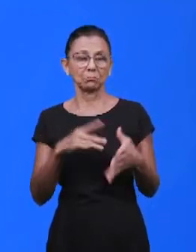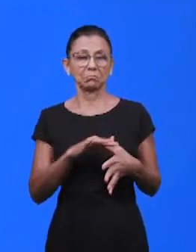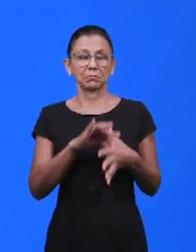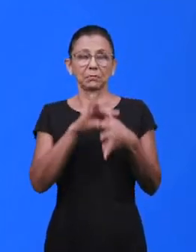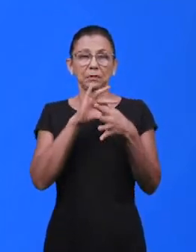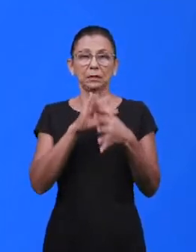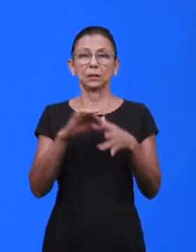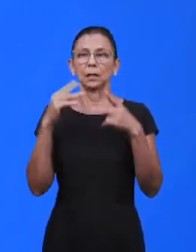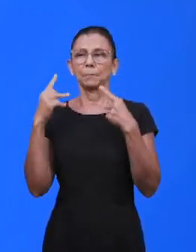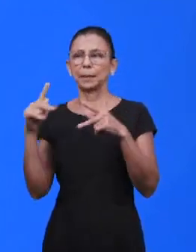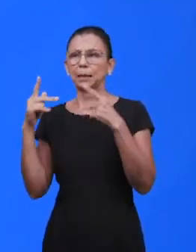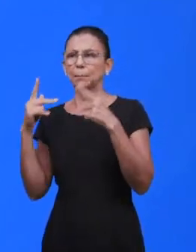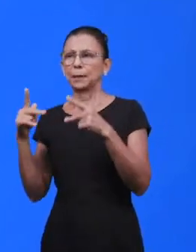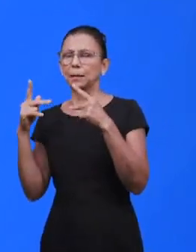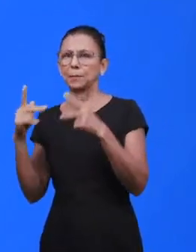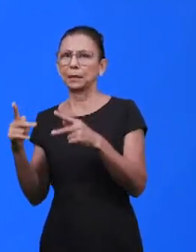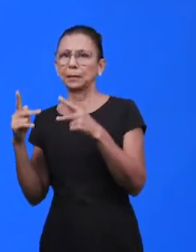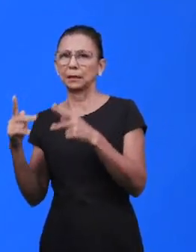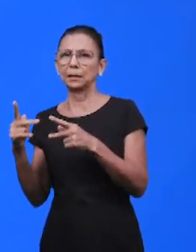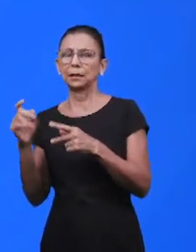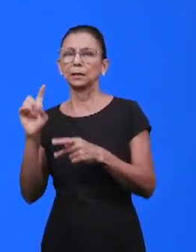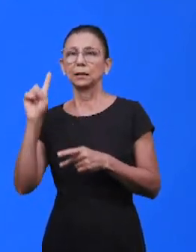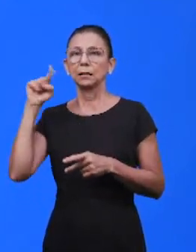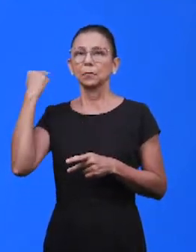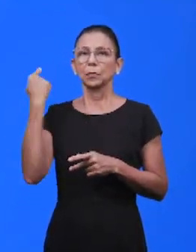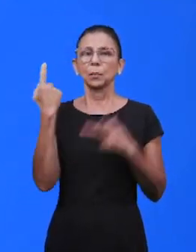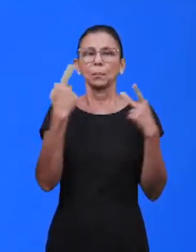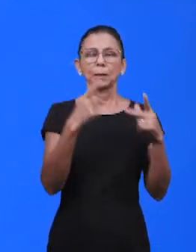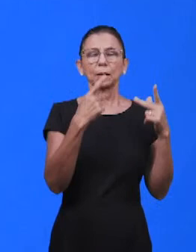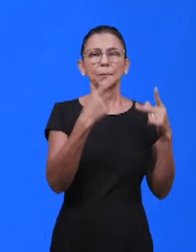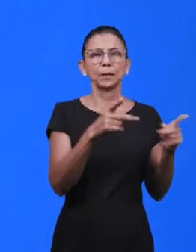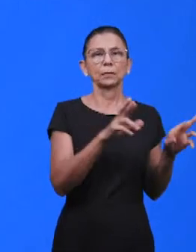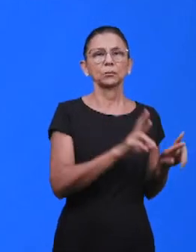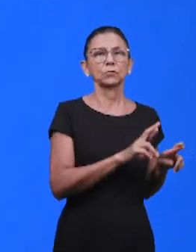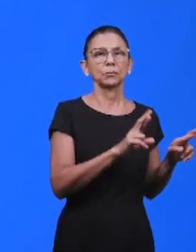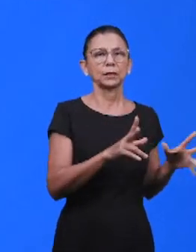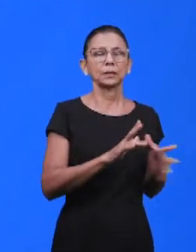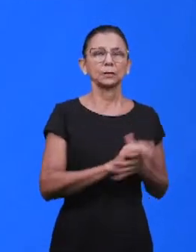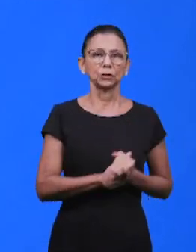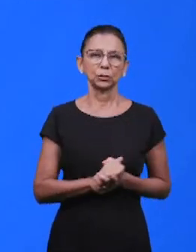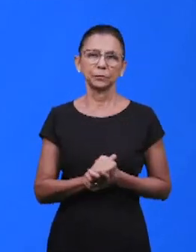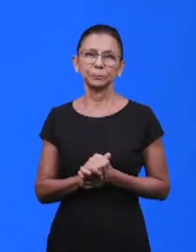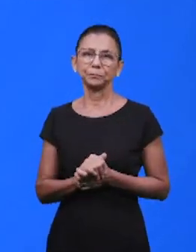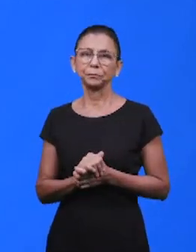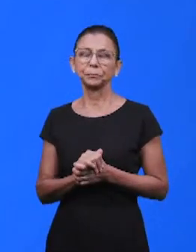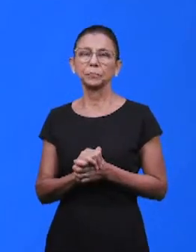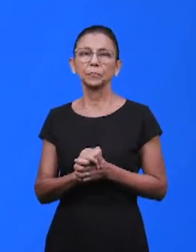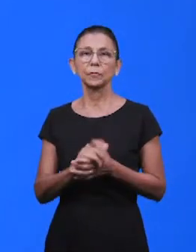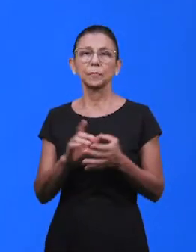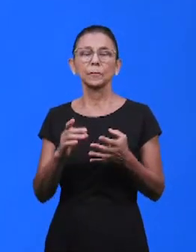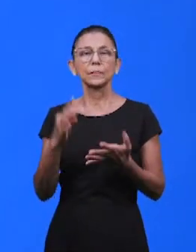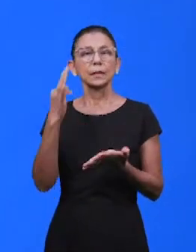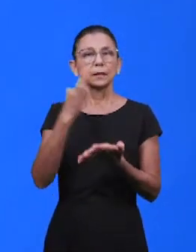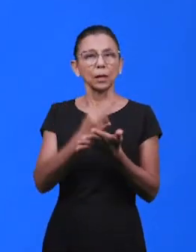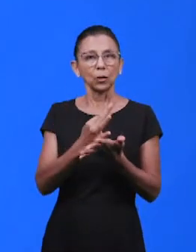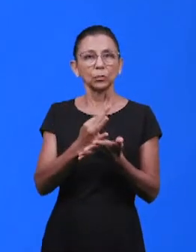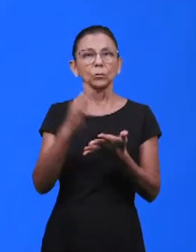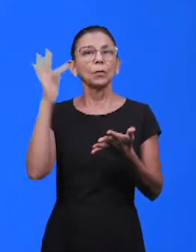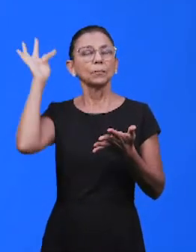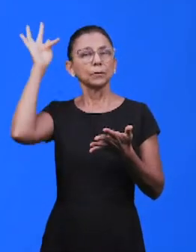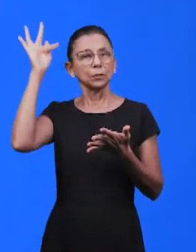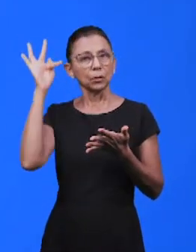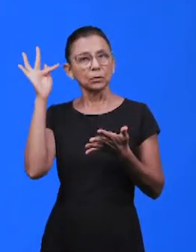coisa e depois pregaram outra, né? Os filósofos, os ideólogos e os religiosos. Mas, naturalmente, na sua resposta muito bem